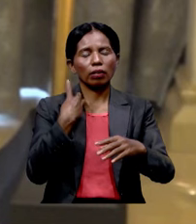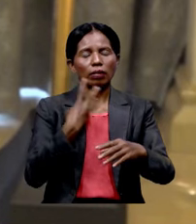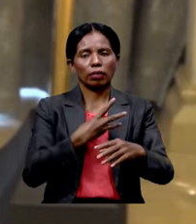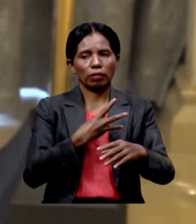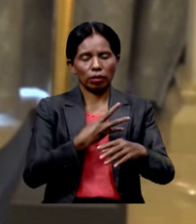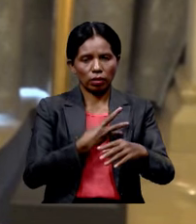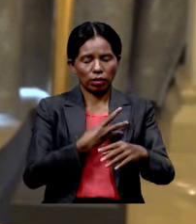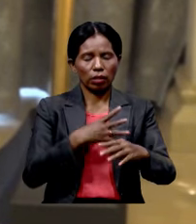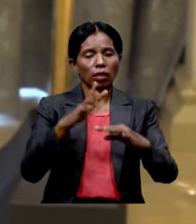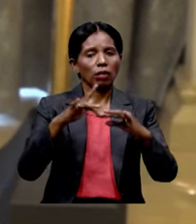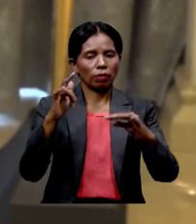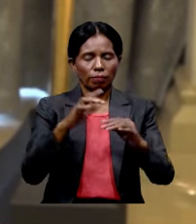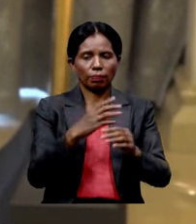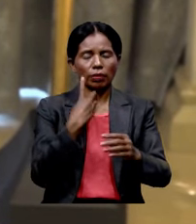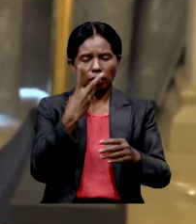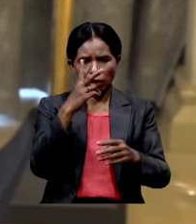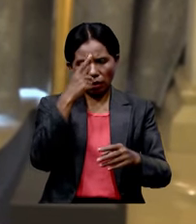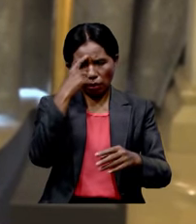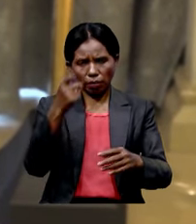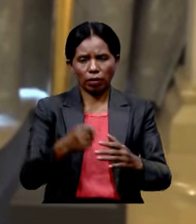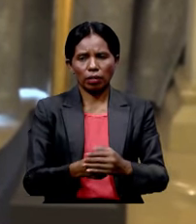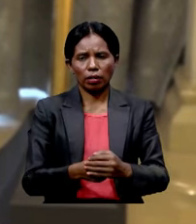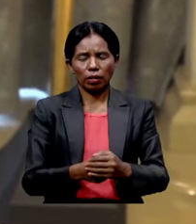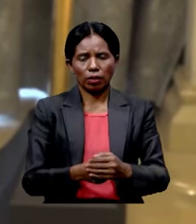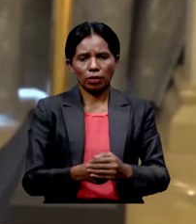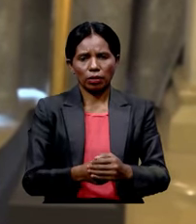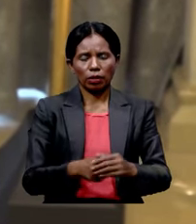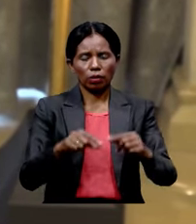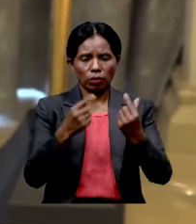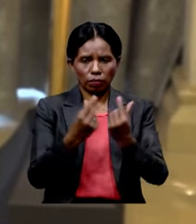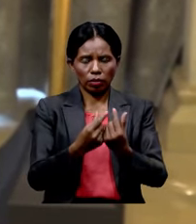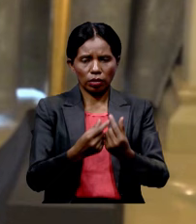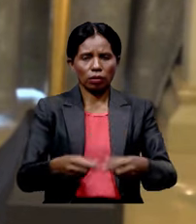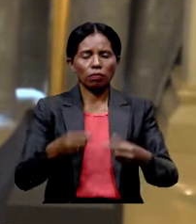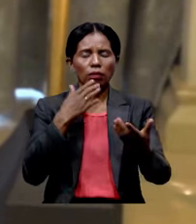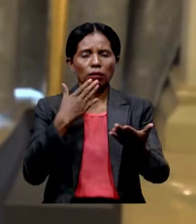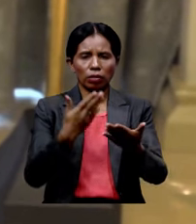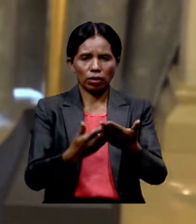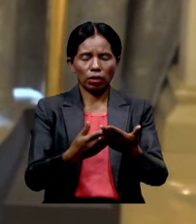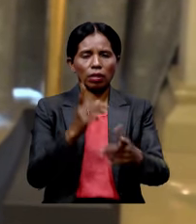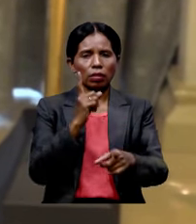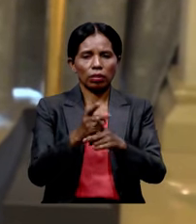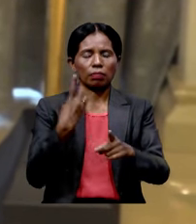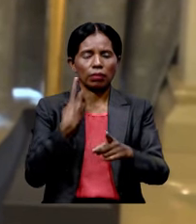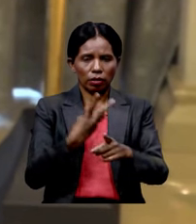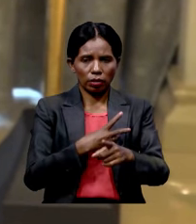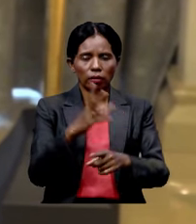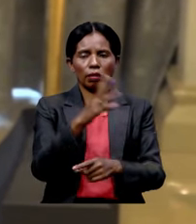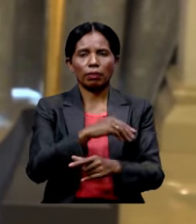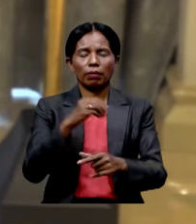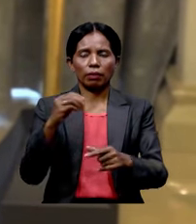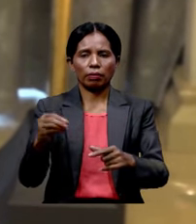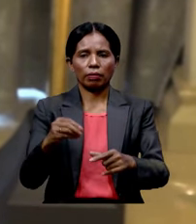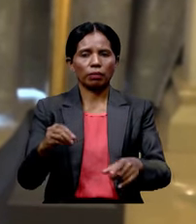connection tamba de nema ka forum ne beneficio teptes ba ita ba mos